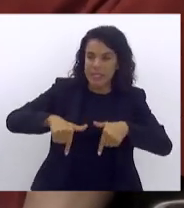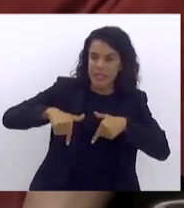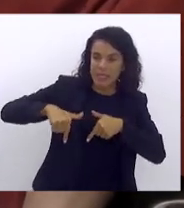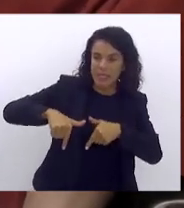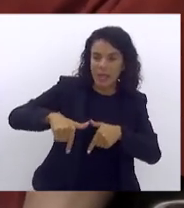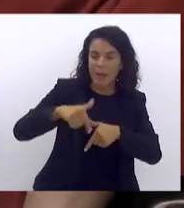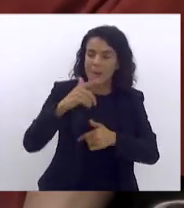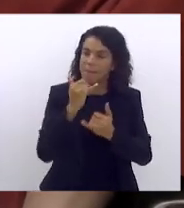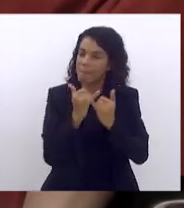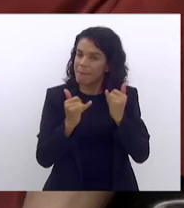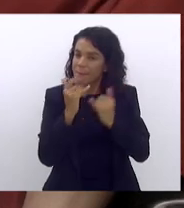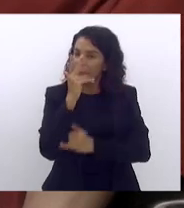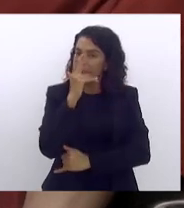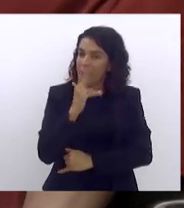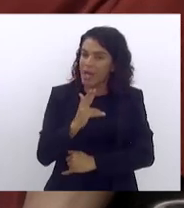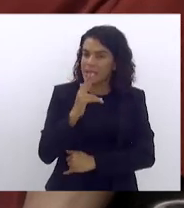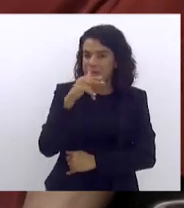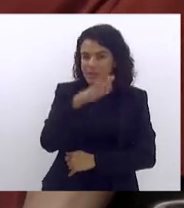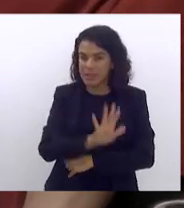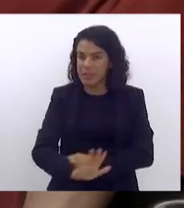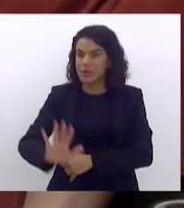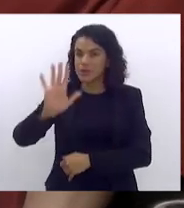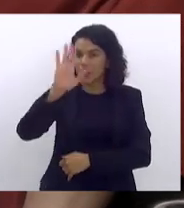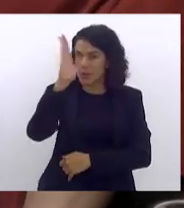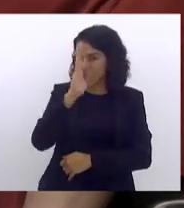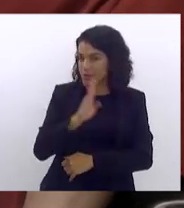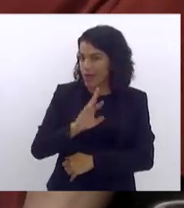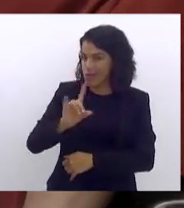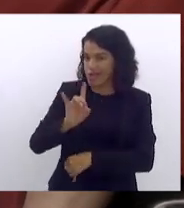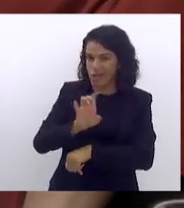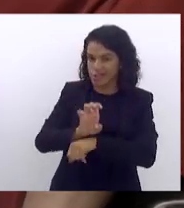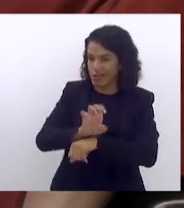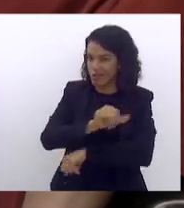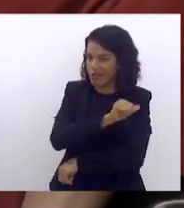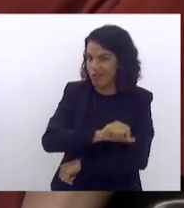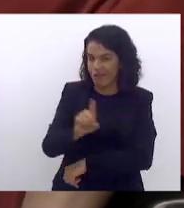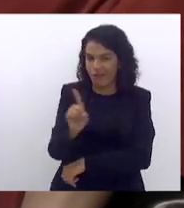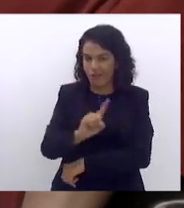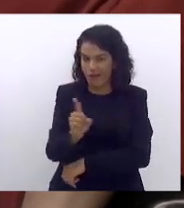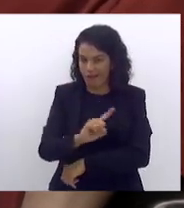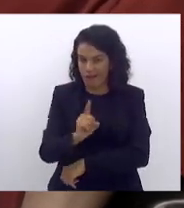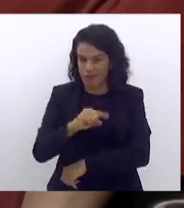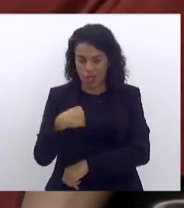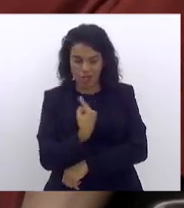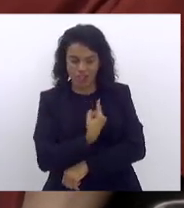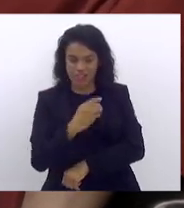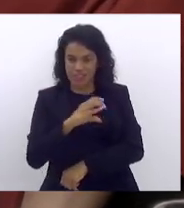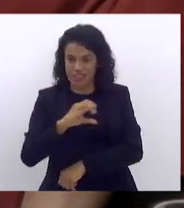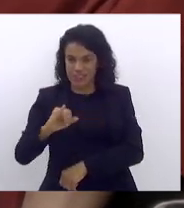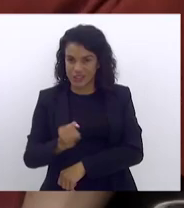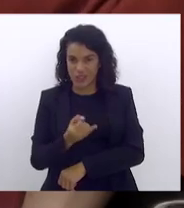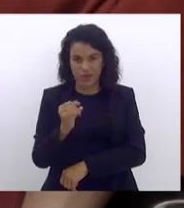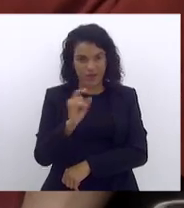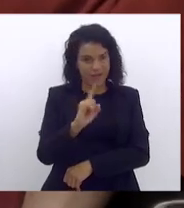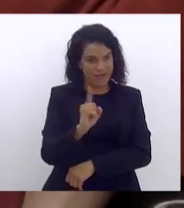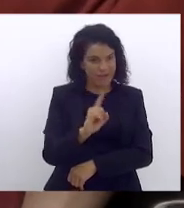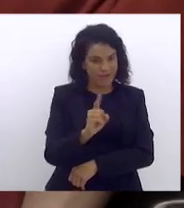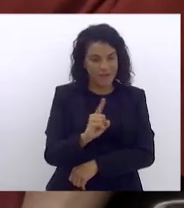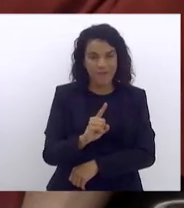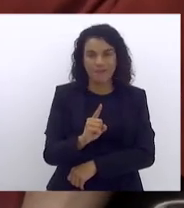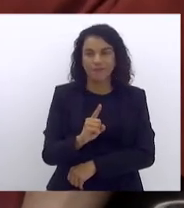muito parecidas nacionalmente, não é só aqui no estado do Rio de Janeiro, e não somos só nós da CCJ-RJ que